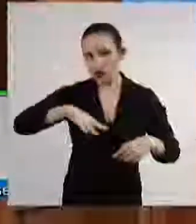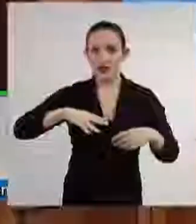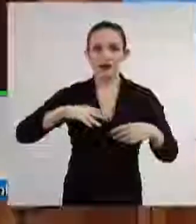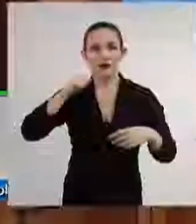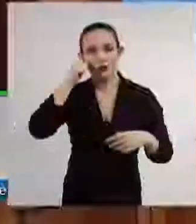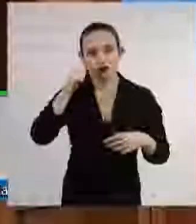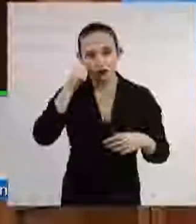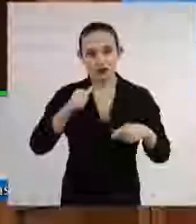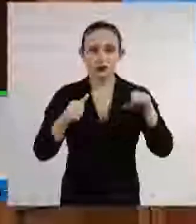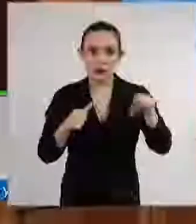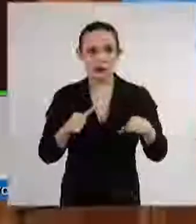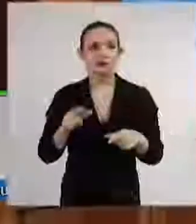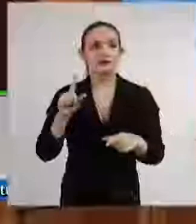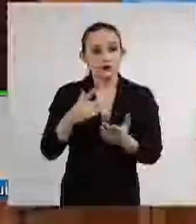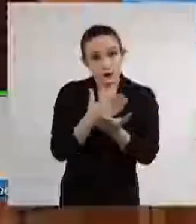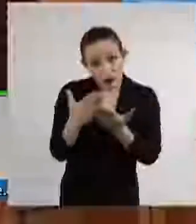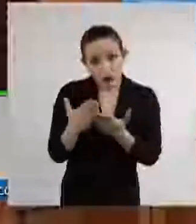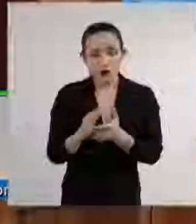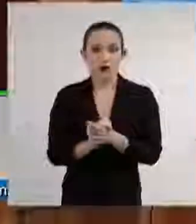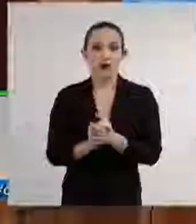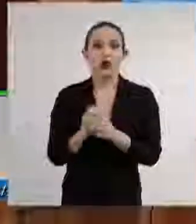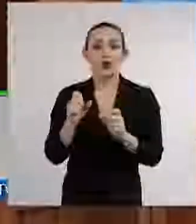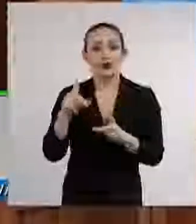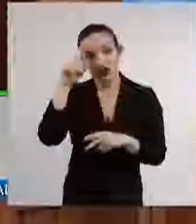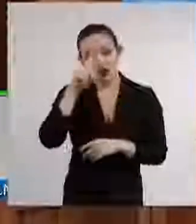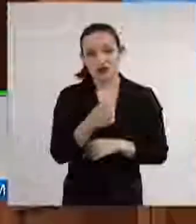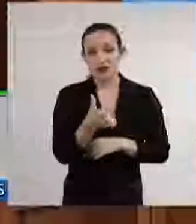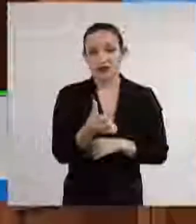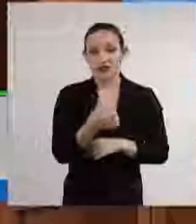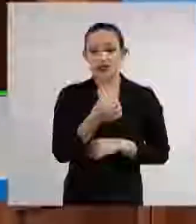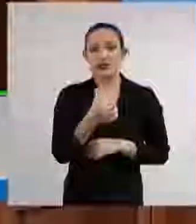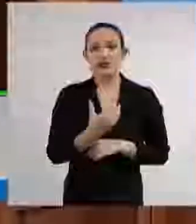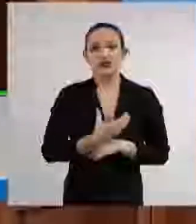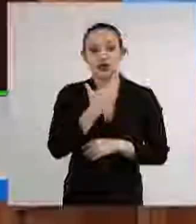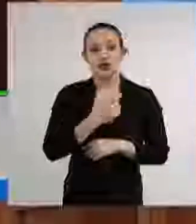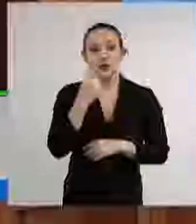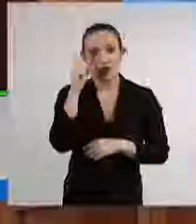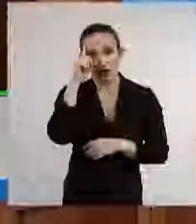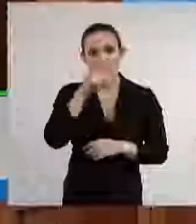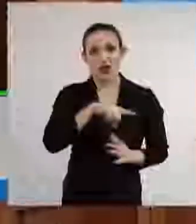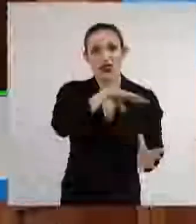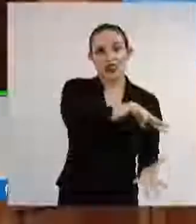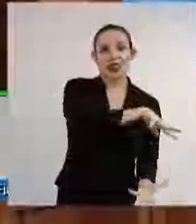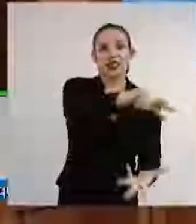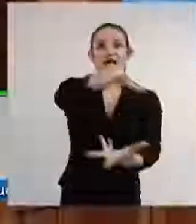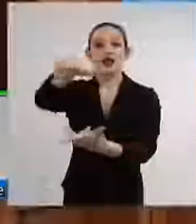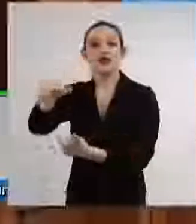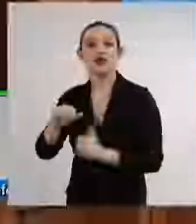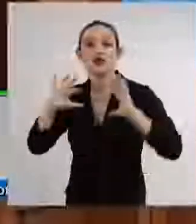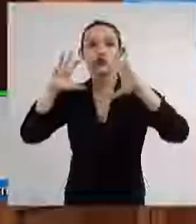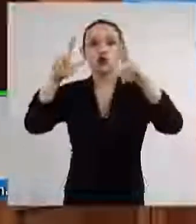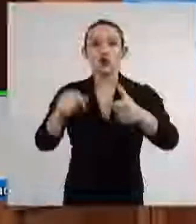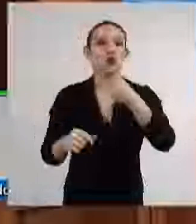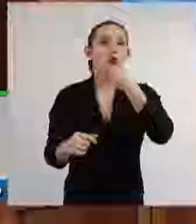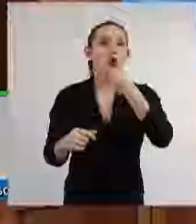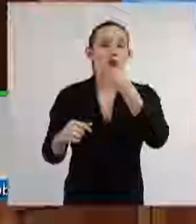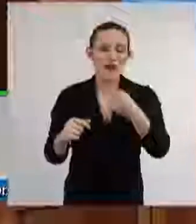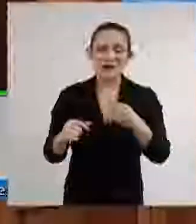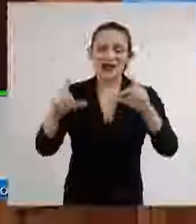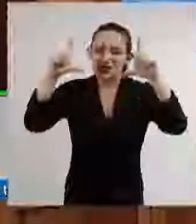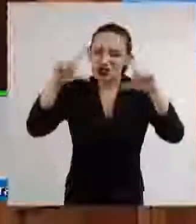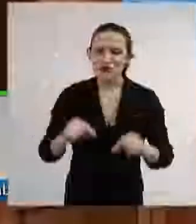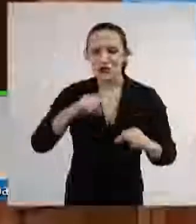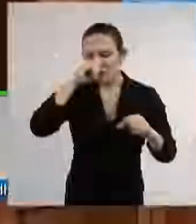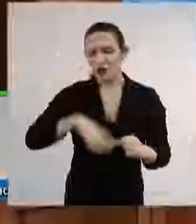Mulher, início da campanha. 6 de dezembro, Dia Nacional de Mobilização dos Homens pelo Fim da Violência contra as Mulheres,